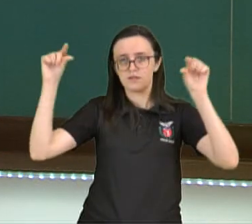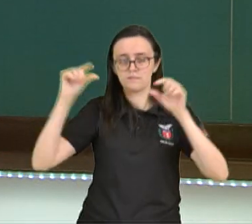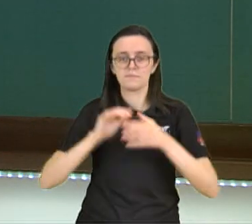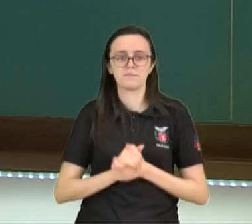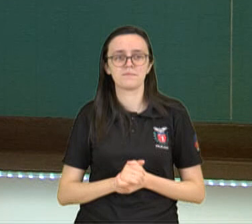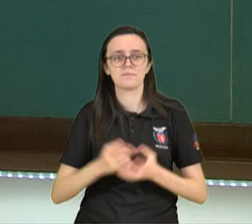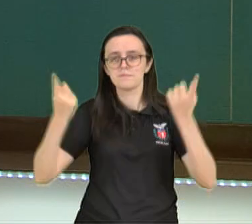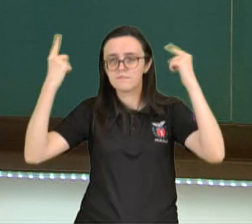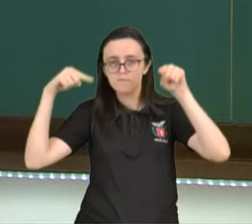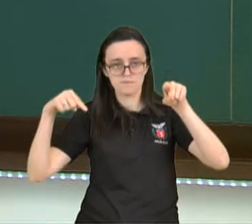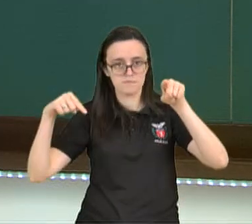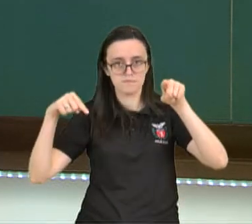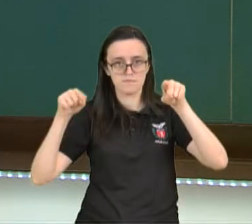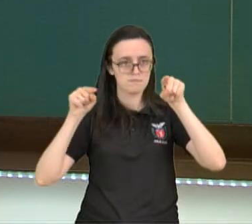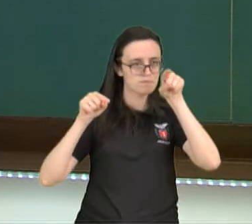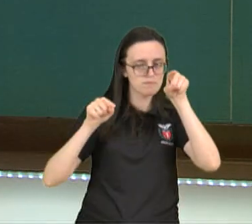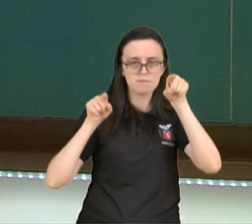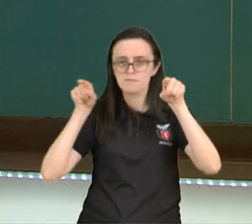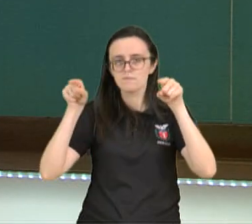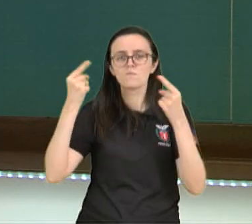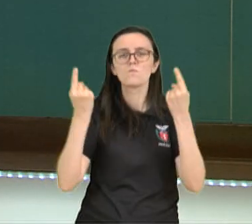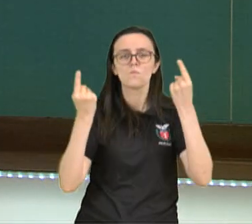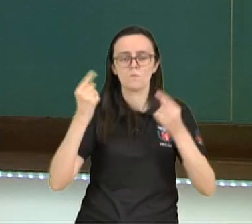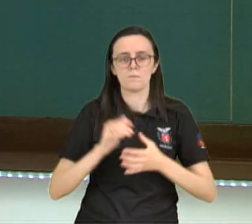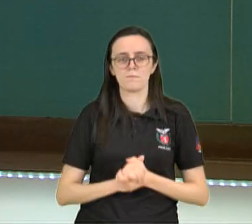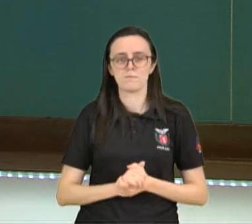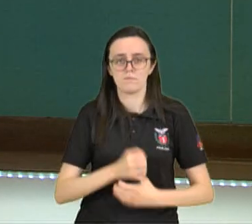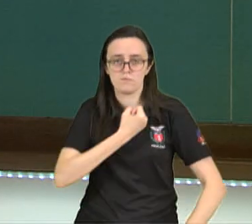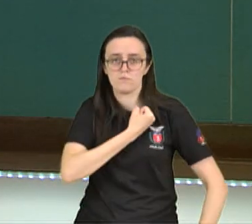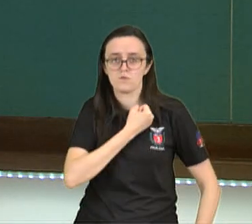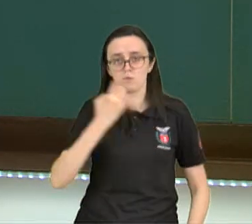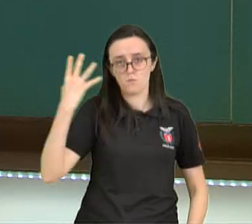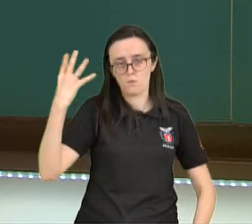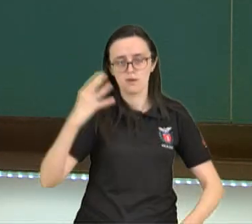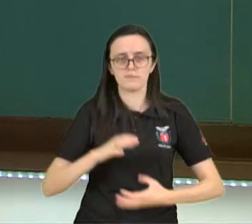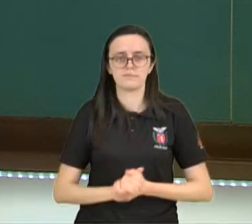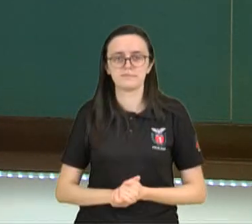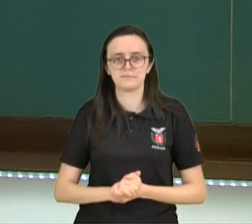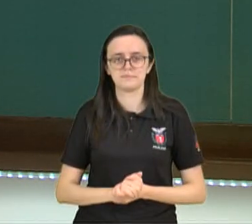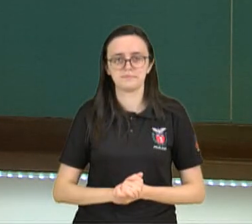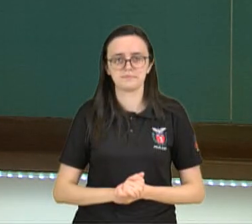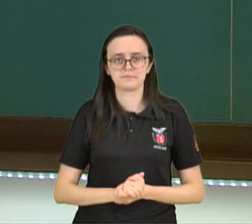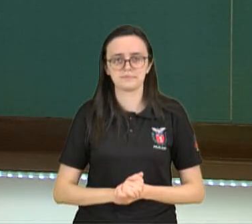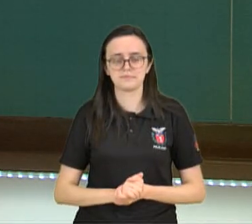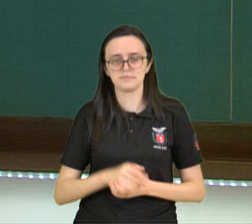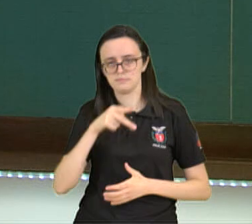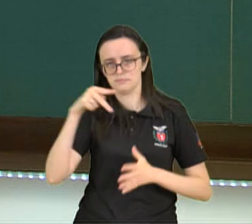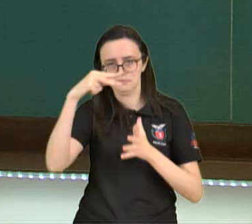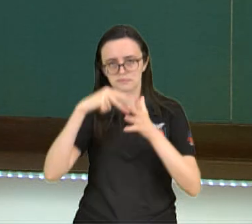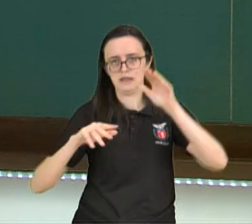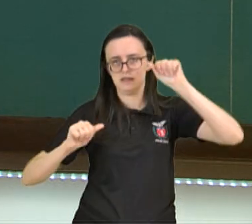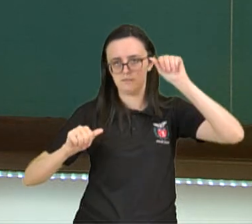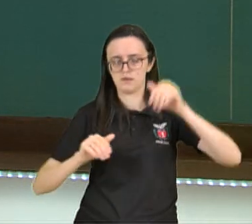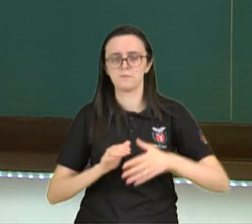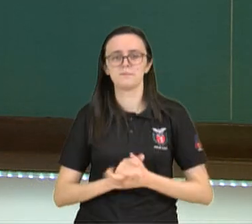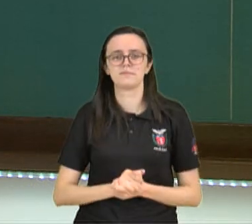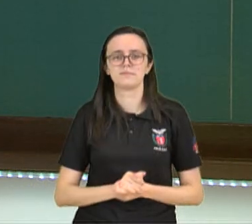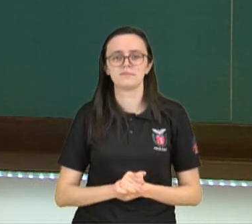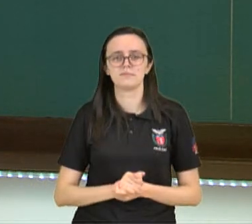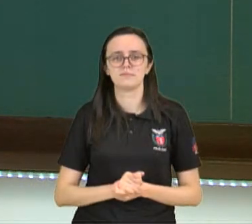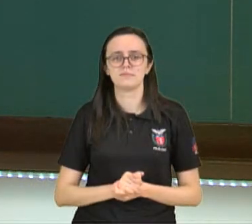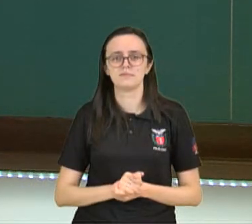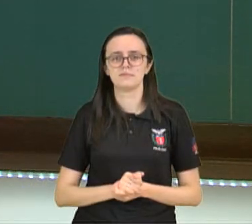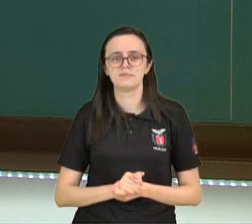ou são de Alberto? 4. Já? Tu molestando outra vez?